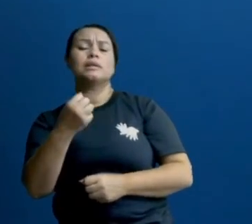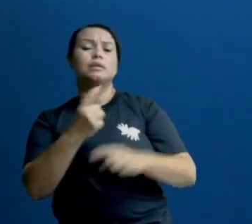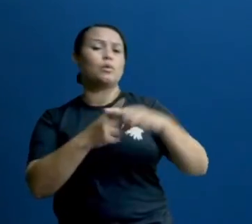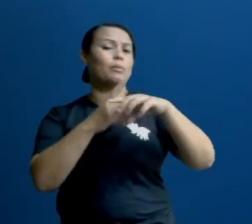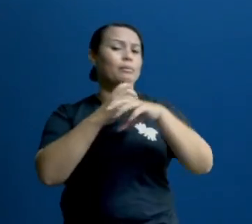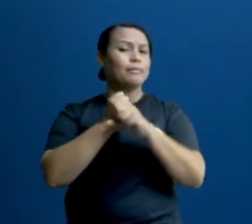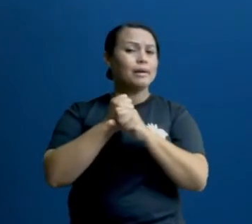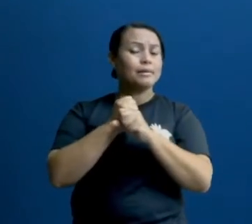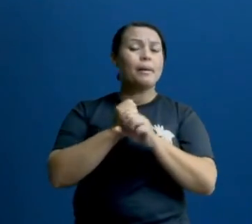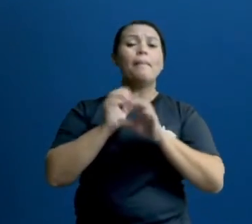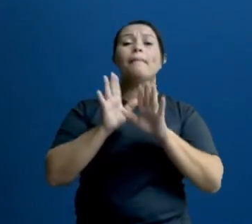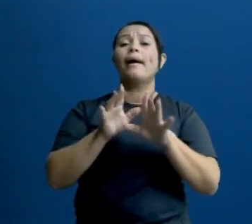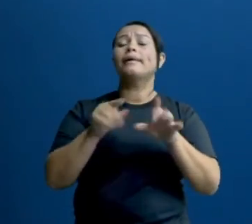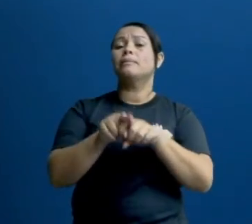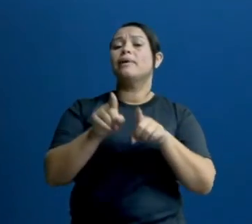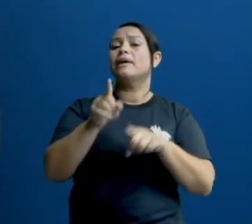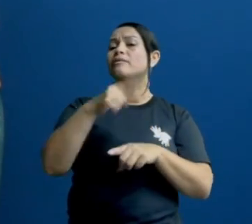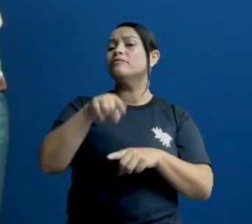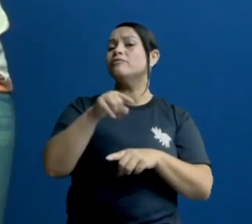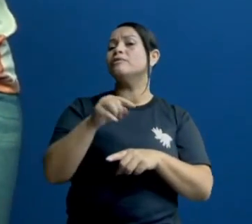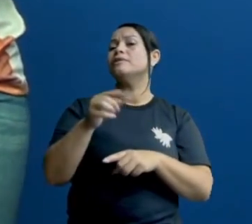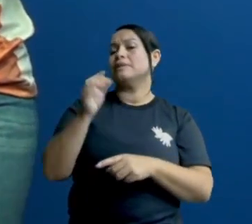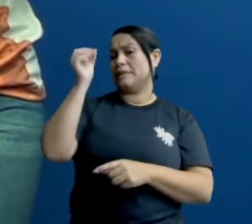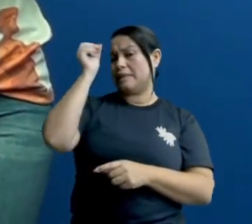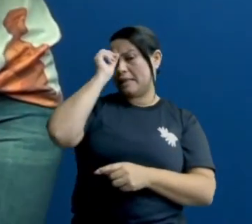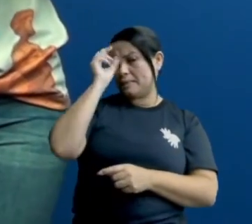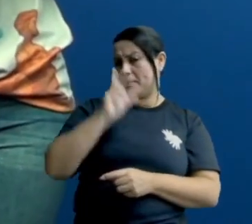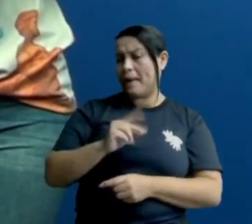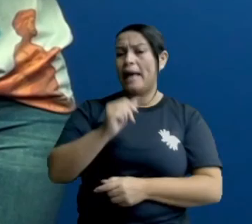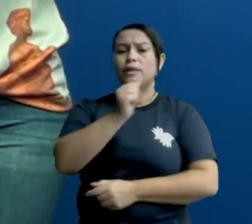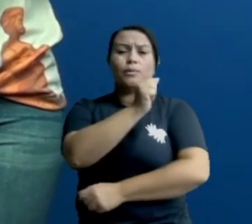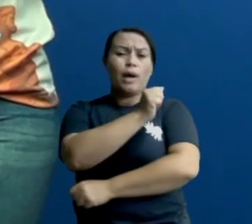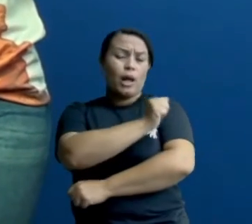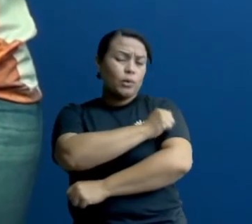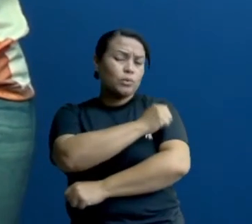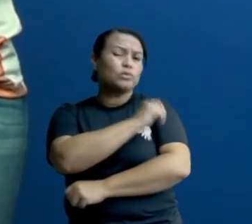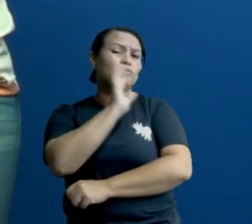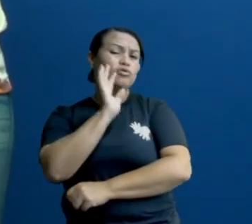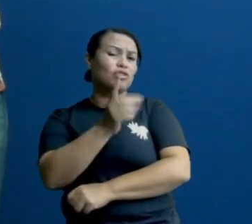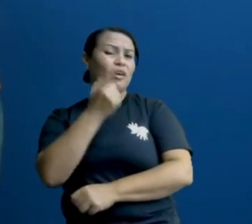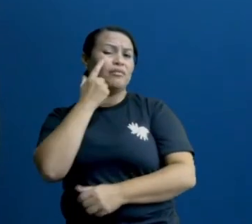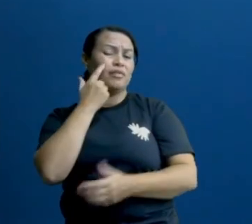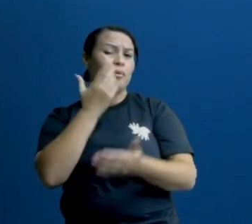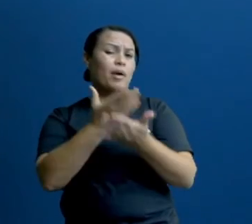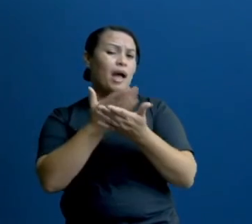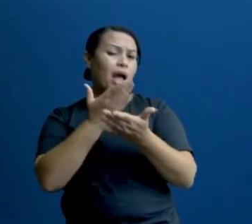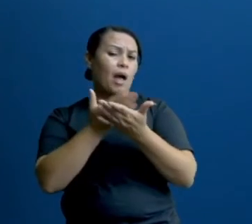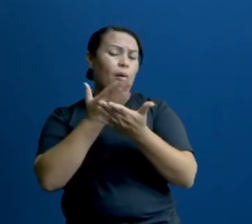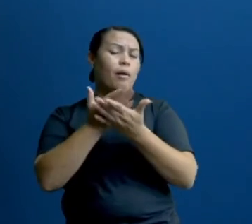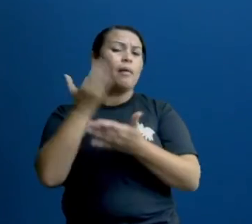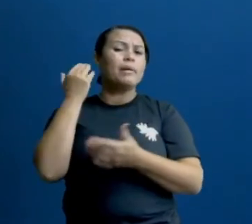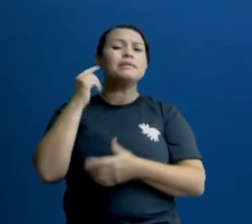46. Mas você que é um aluno esperto e assistiu às nossas aulas passadas,